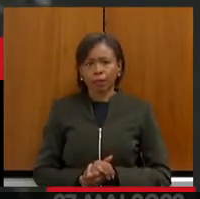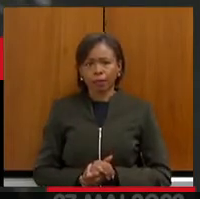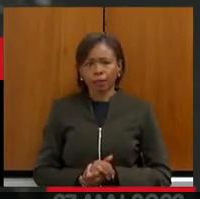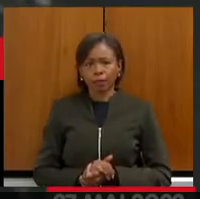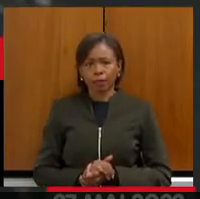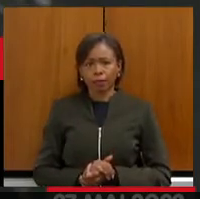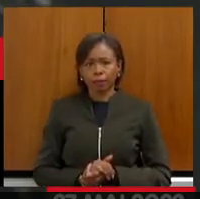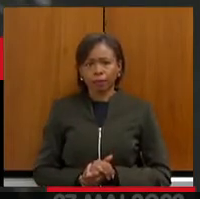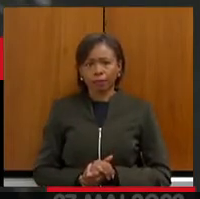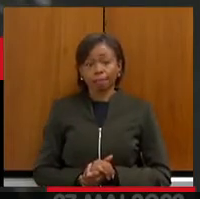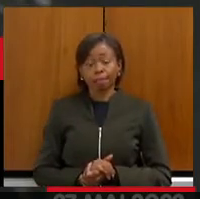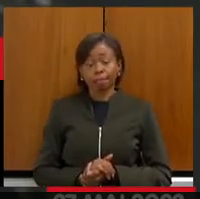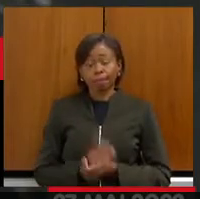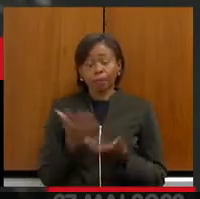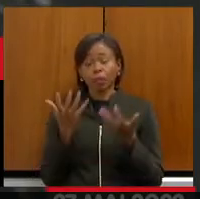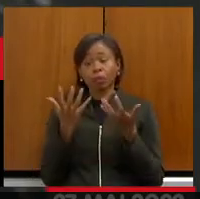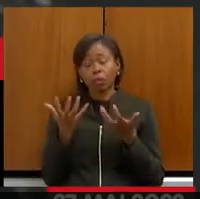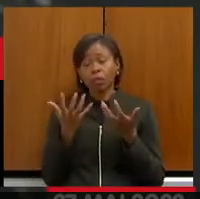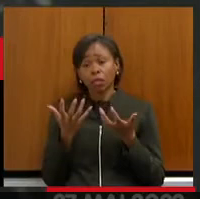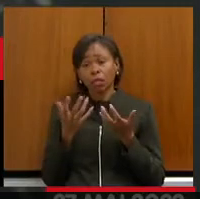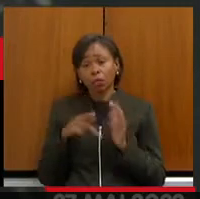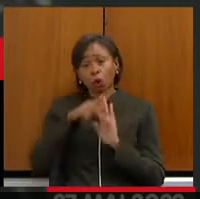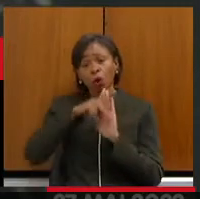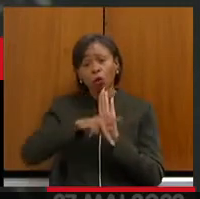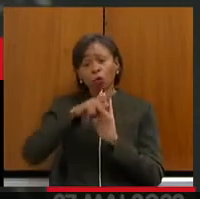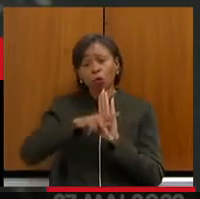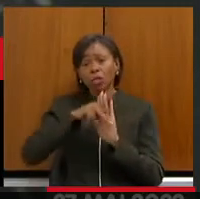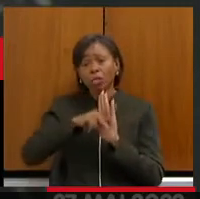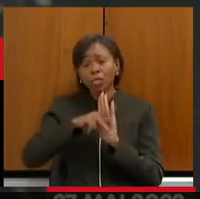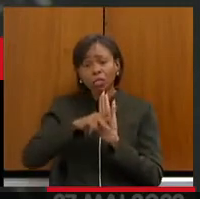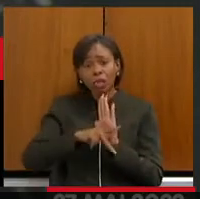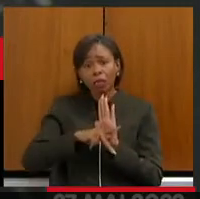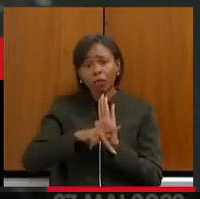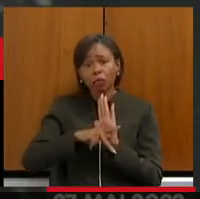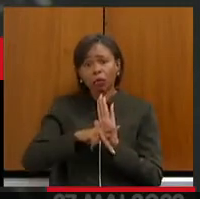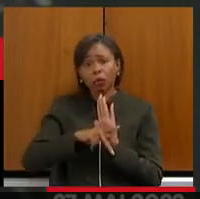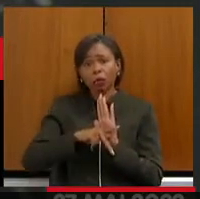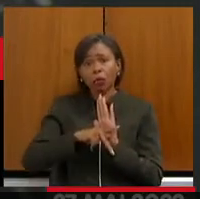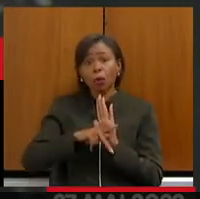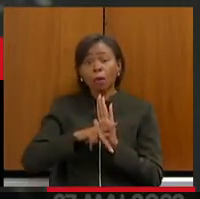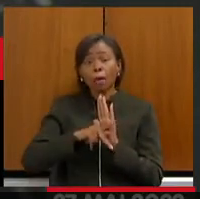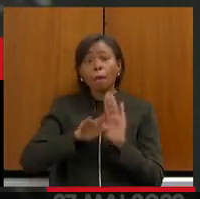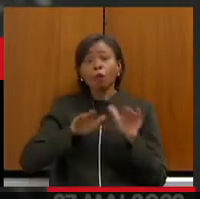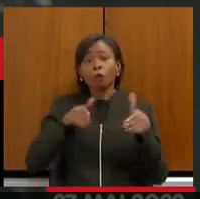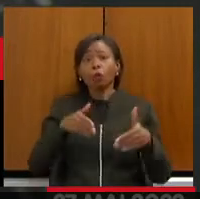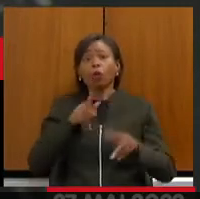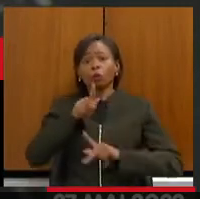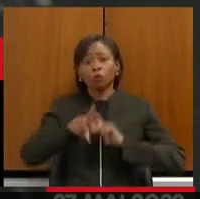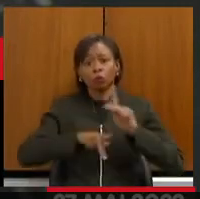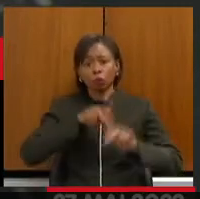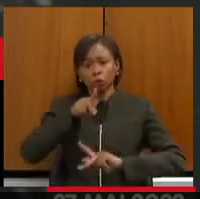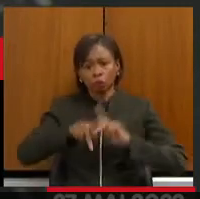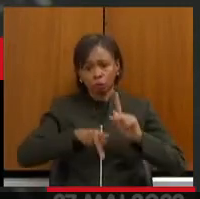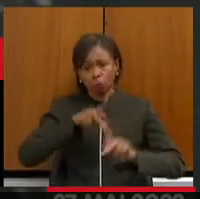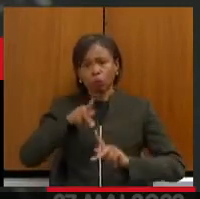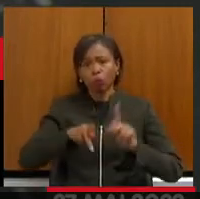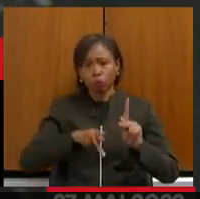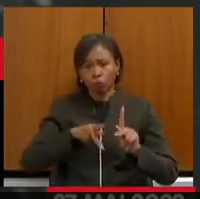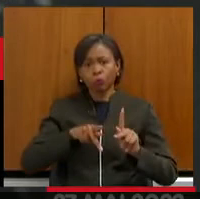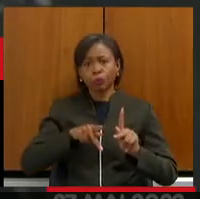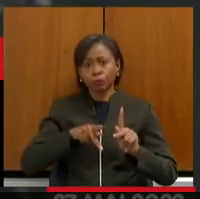ei ei nós queremos um projeto energético Popular a nós queremos